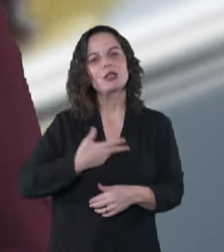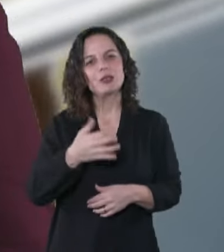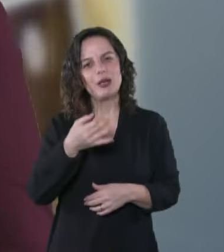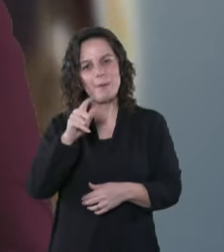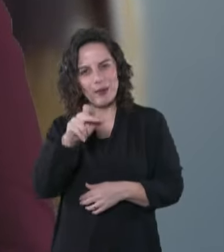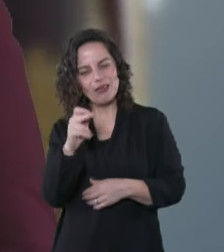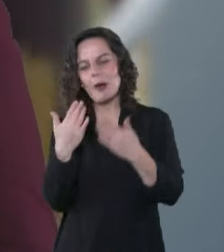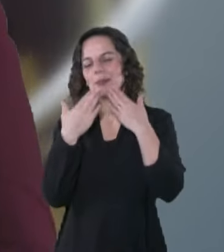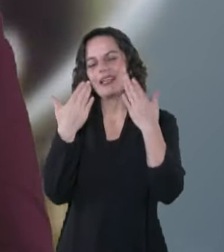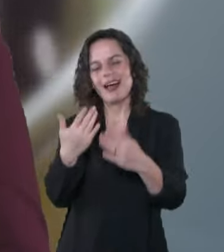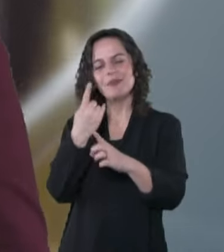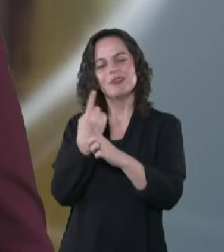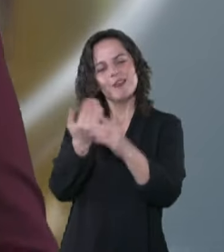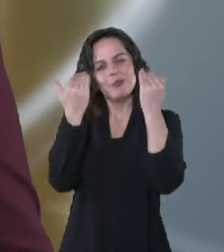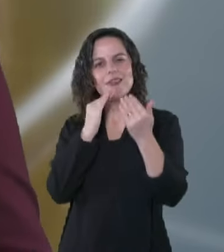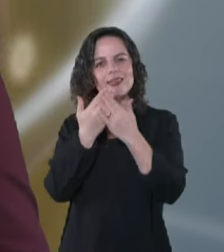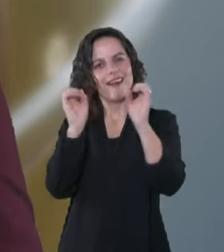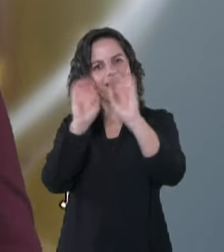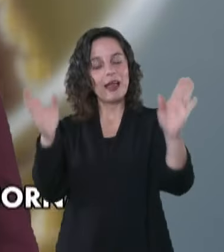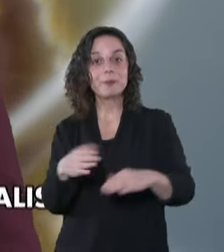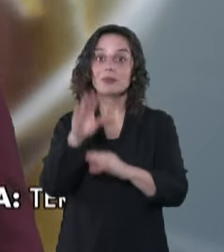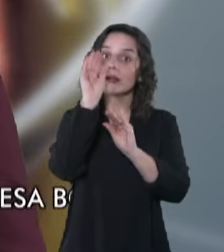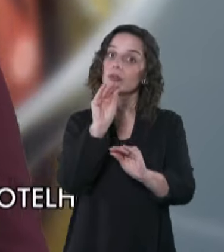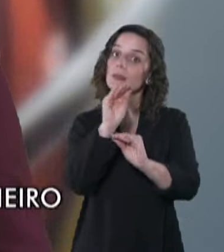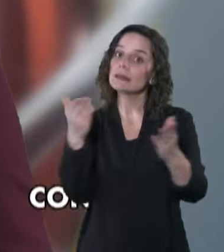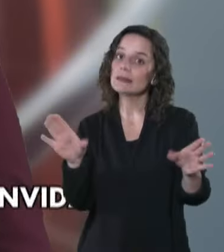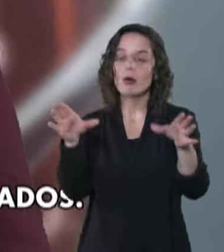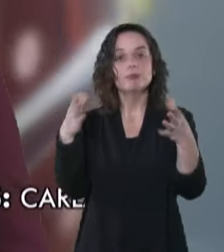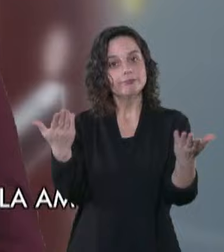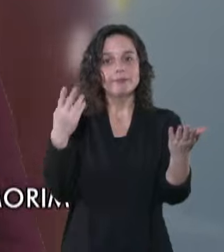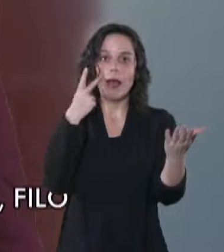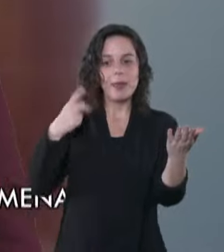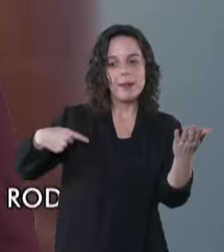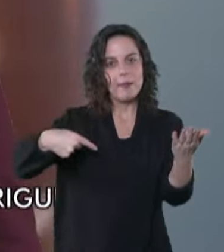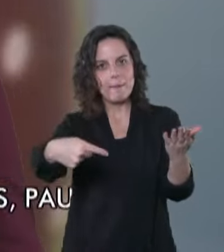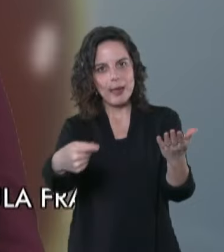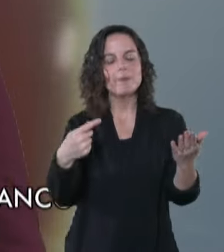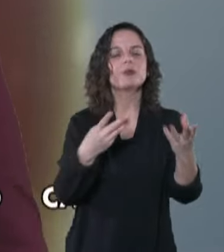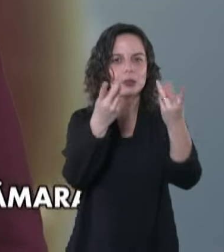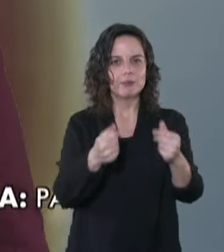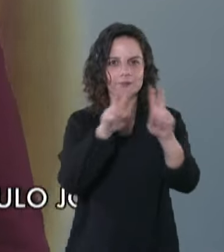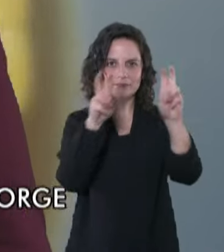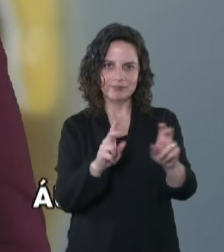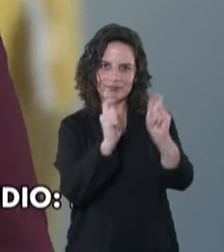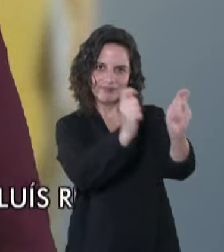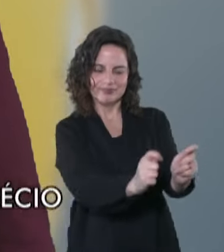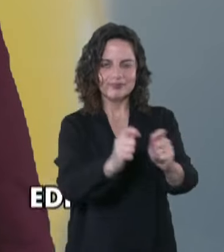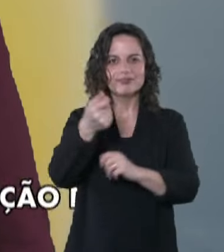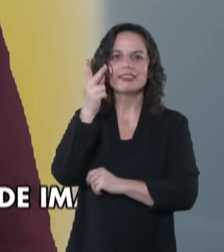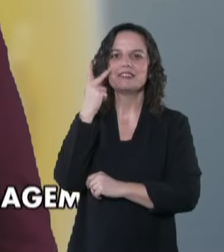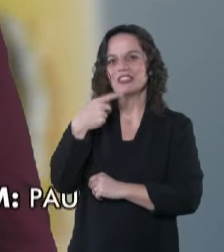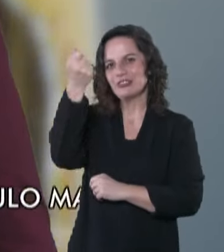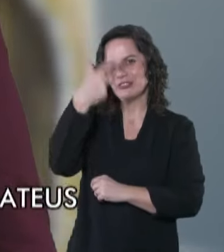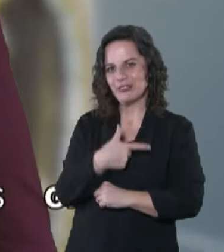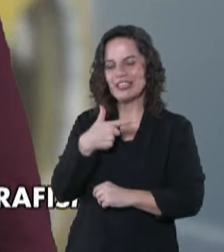Paula Franco, pelos seus esclarecimentos. A formação na Ordem do Dia dos Contabilistas Certificados. Histórias de vida de